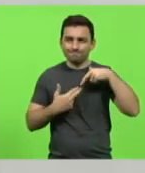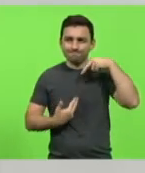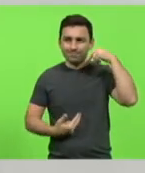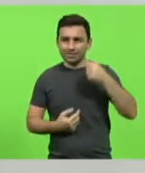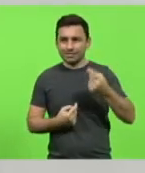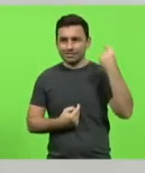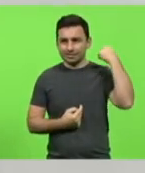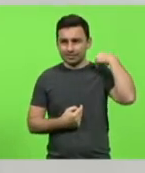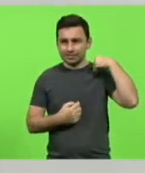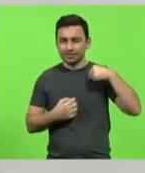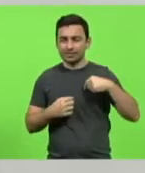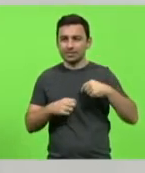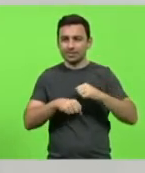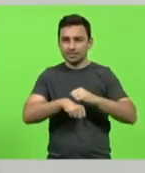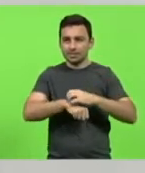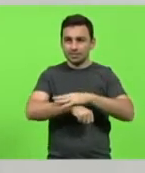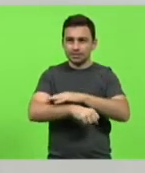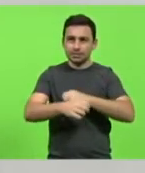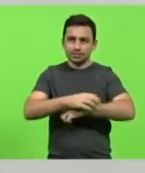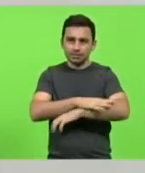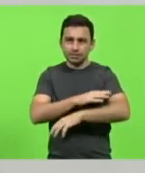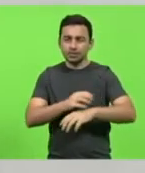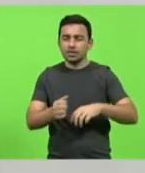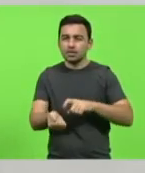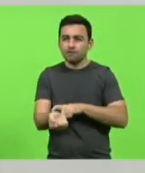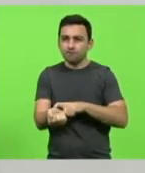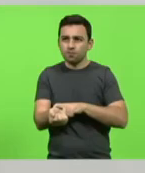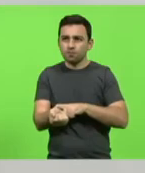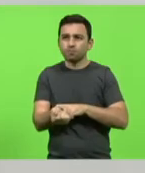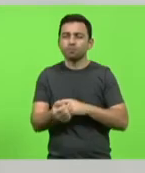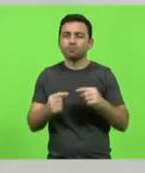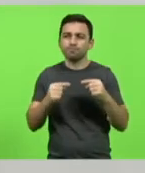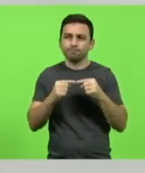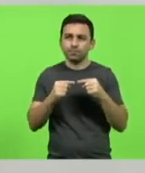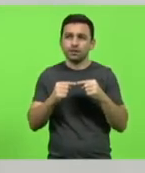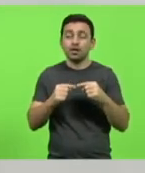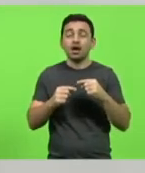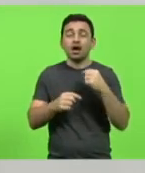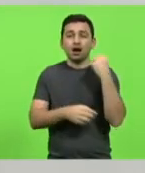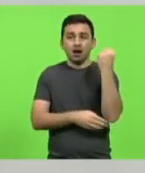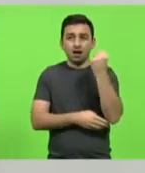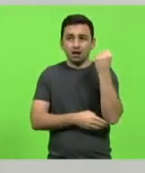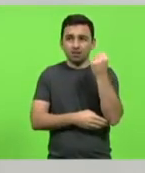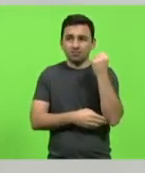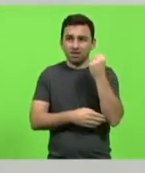O alcance e a gravidade dos sintomas podem